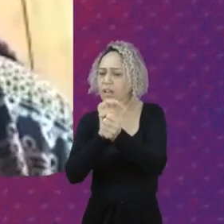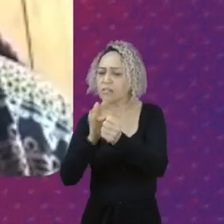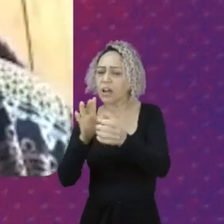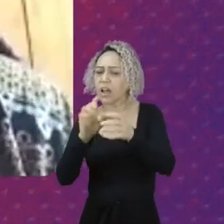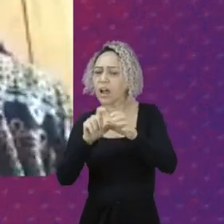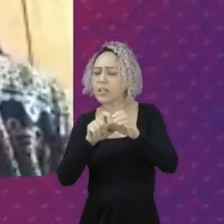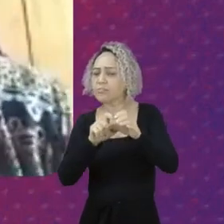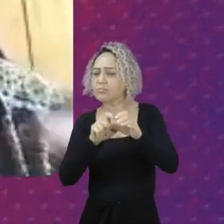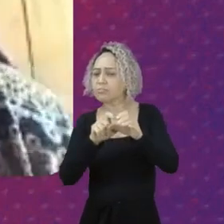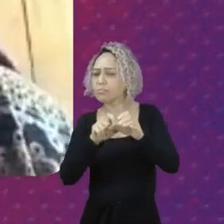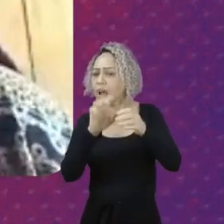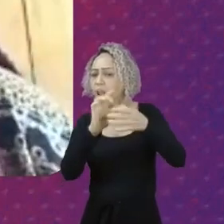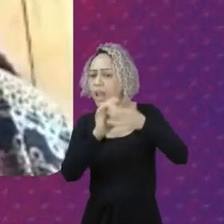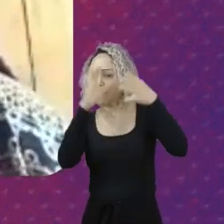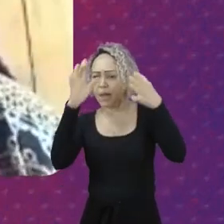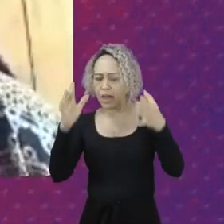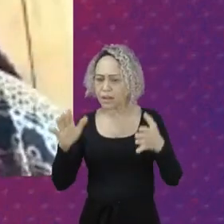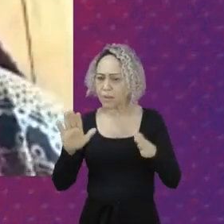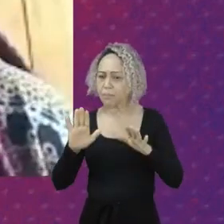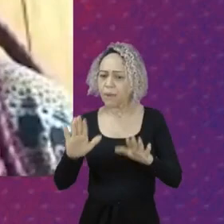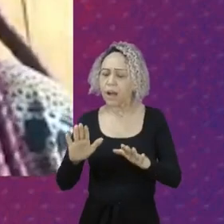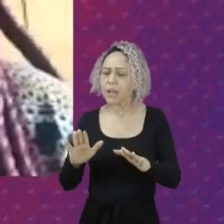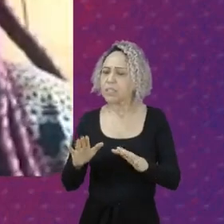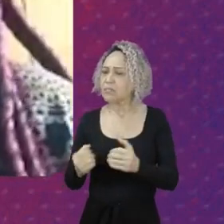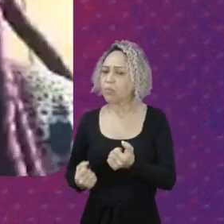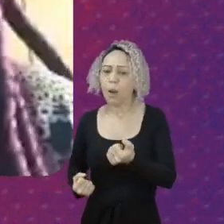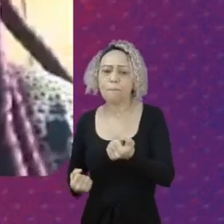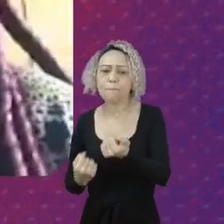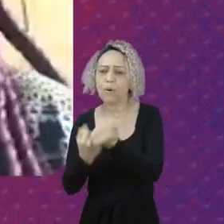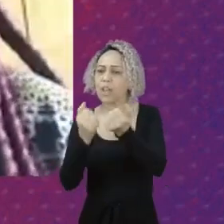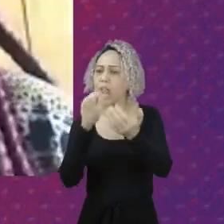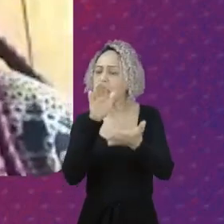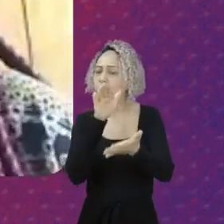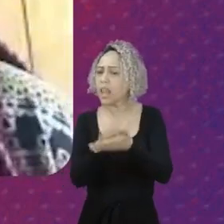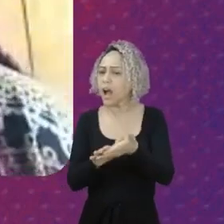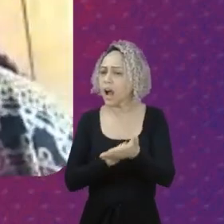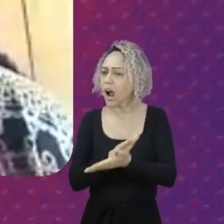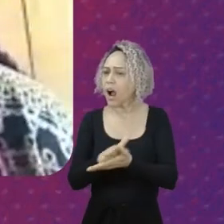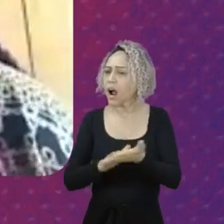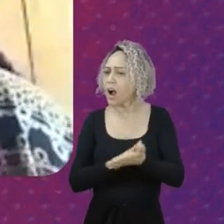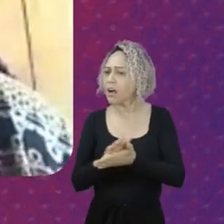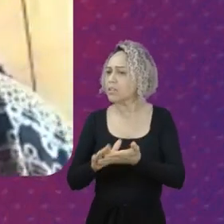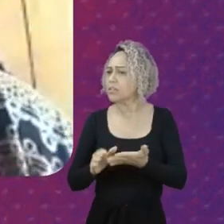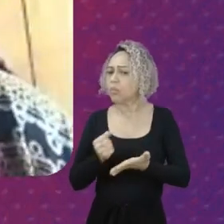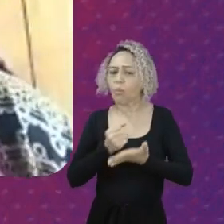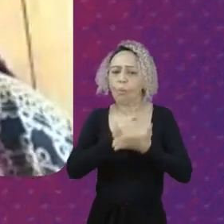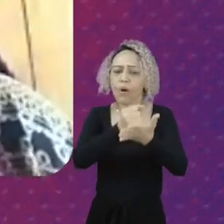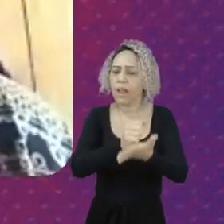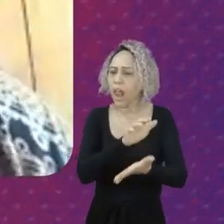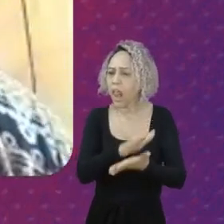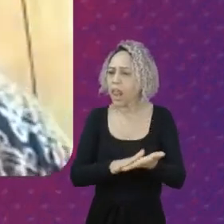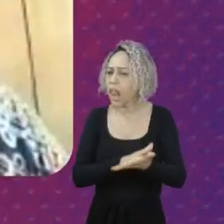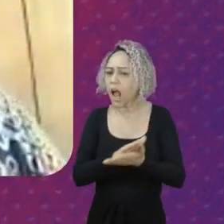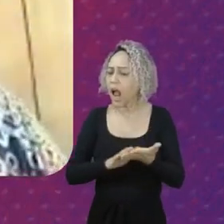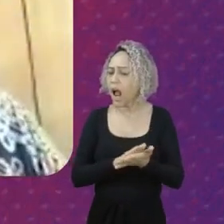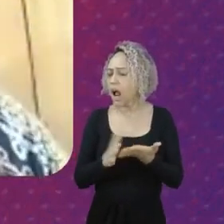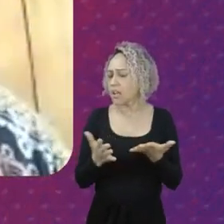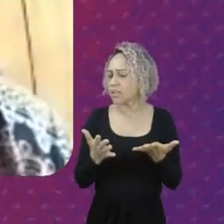do habitar com tudo que ele agrega, vai se dar de